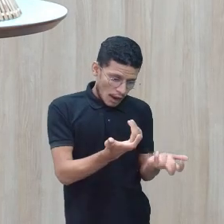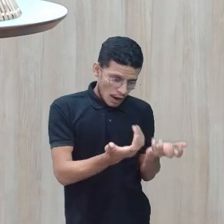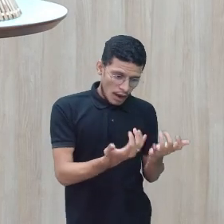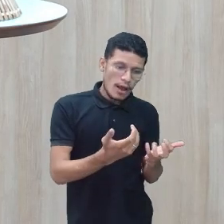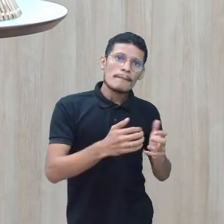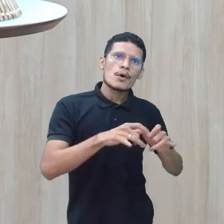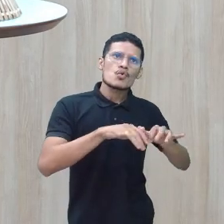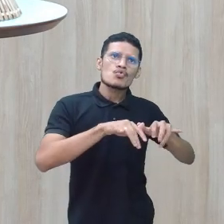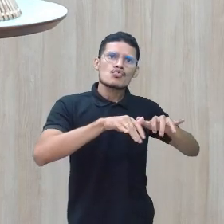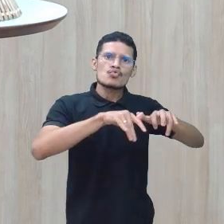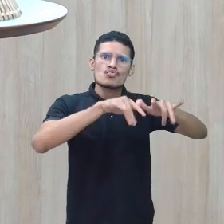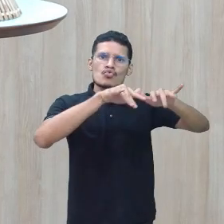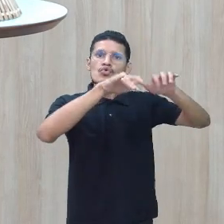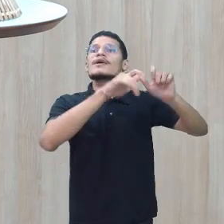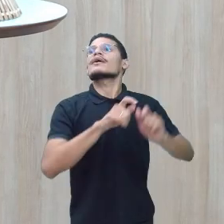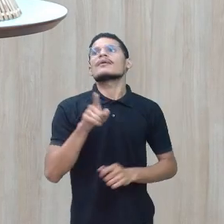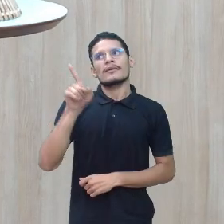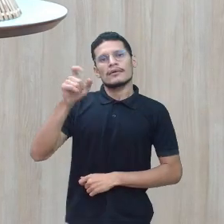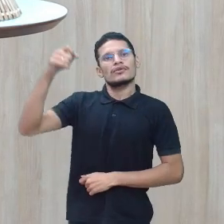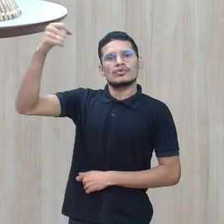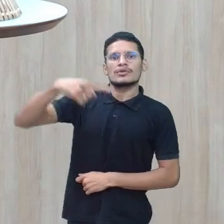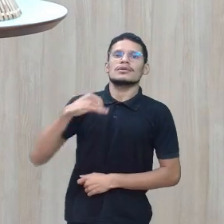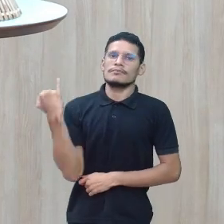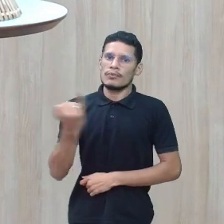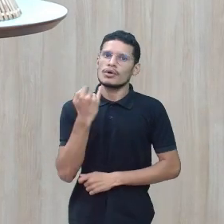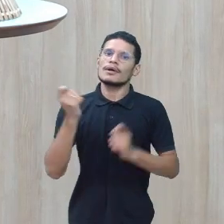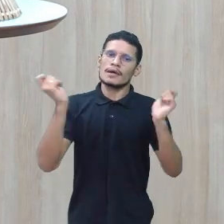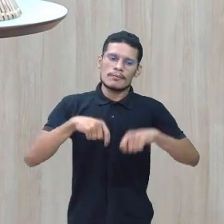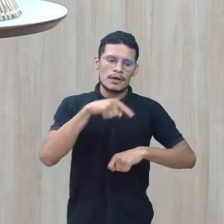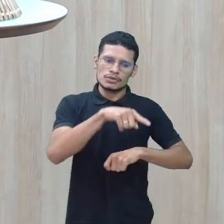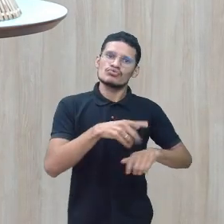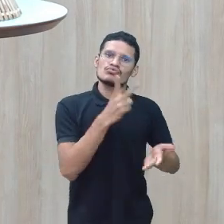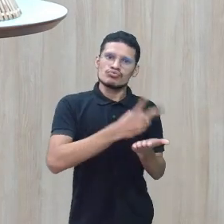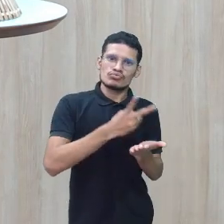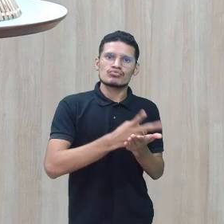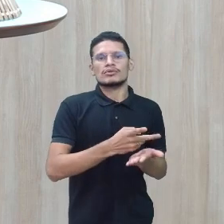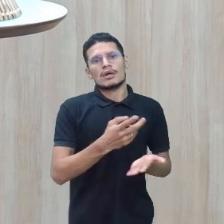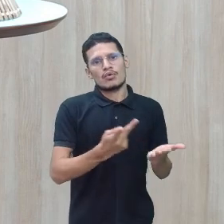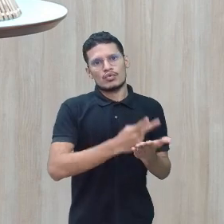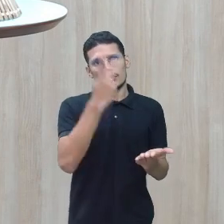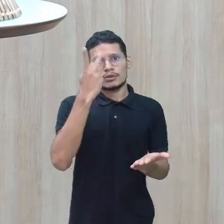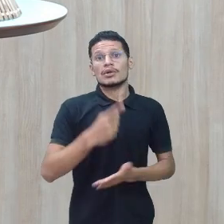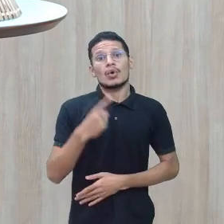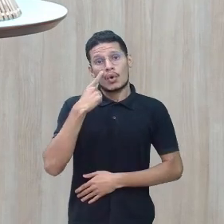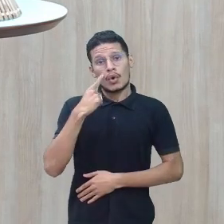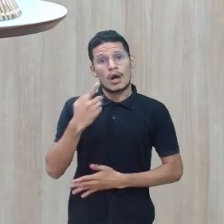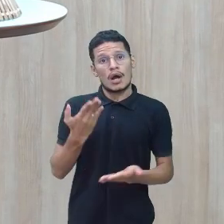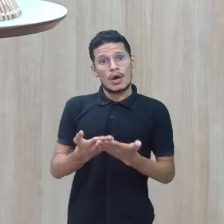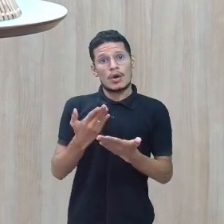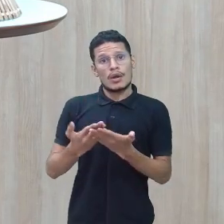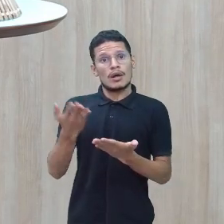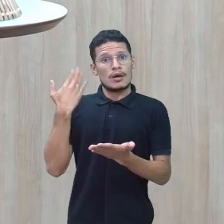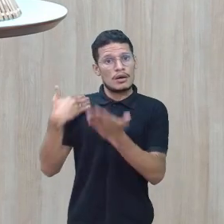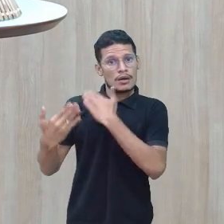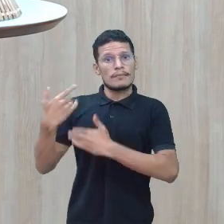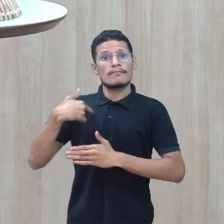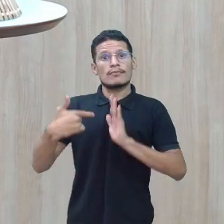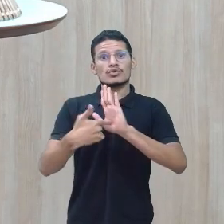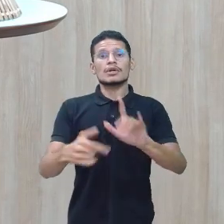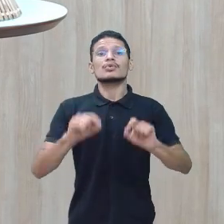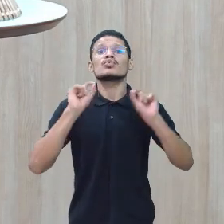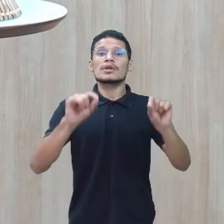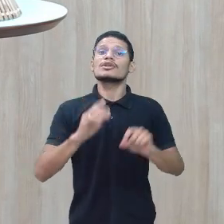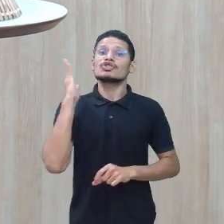principal para que o ciclo da água aconteça. Na aula anterior, eu trouxe aqui uma água quente e a gente tampou e viu